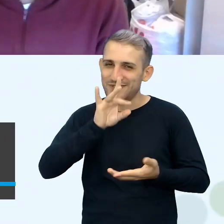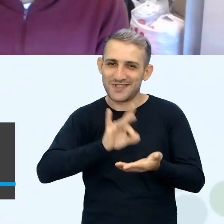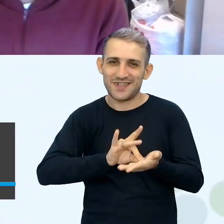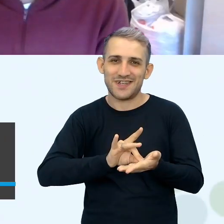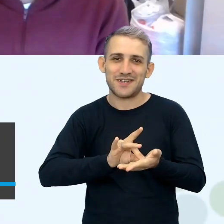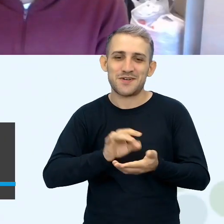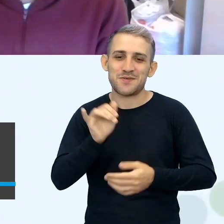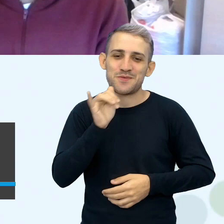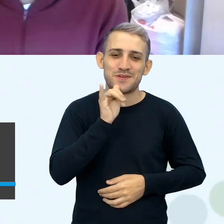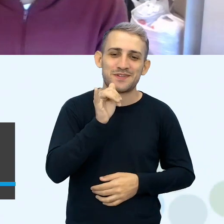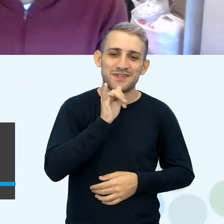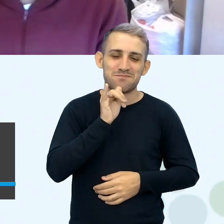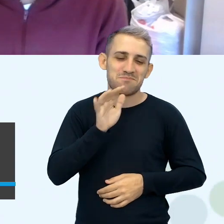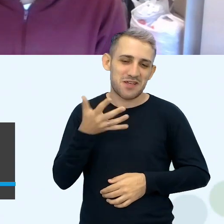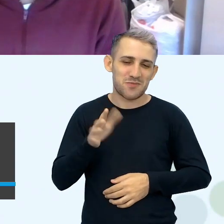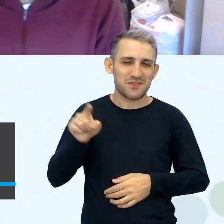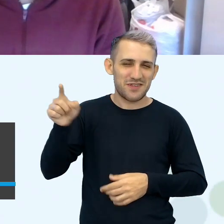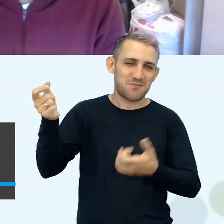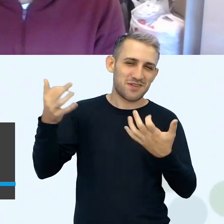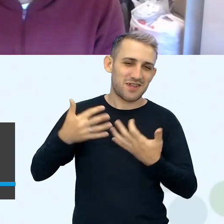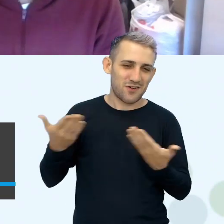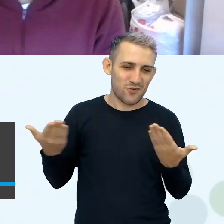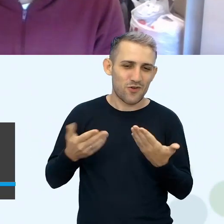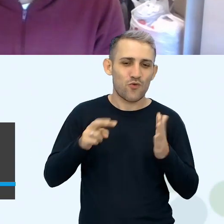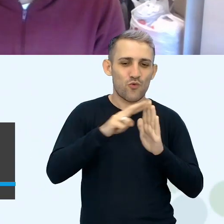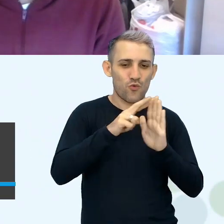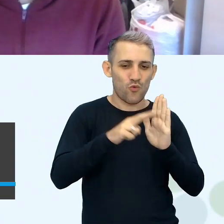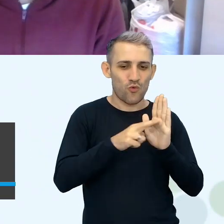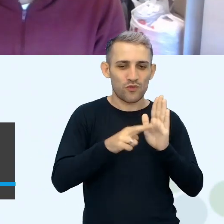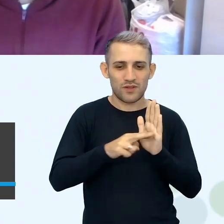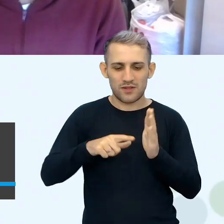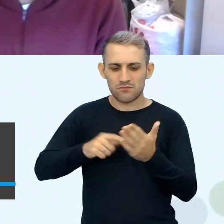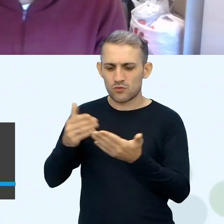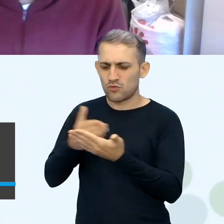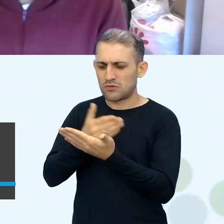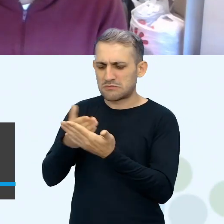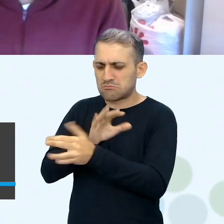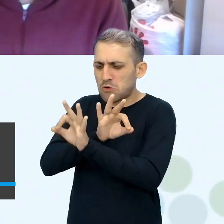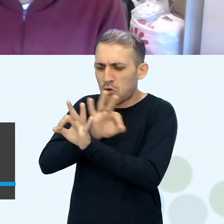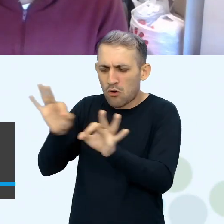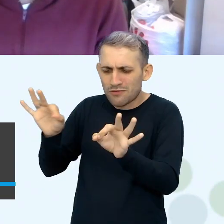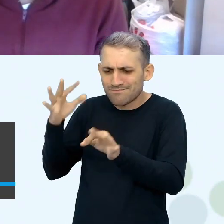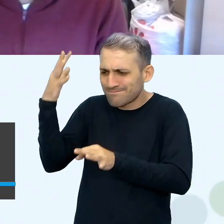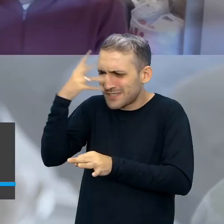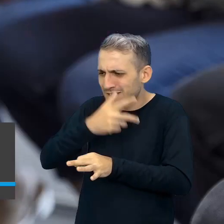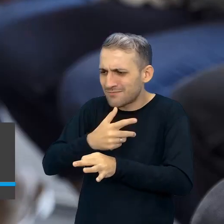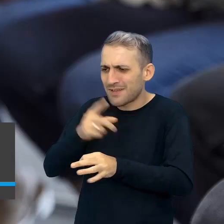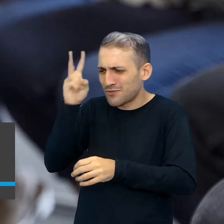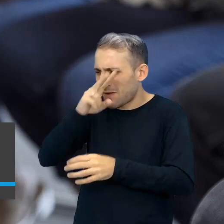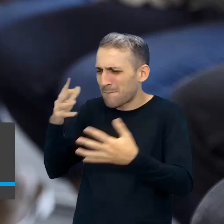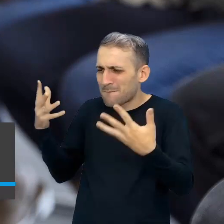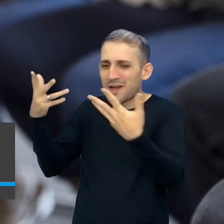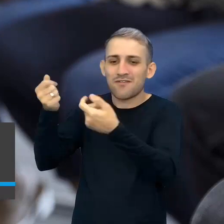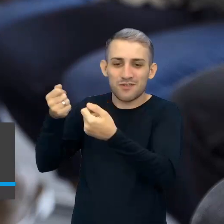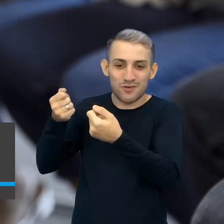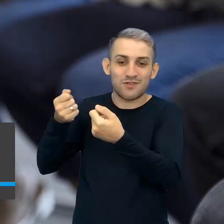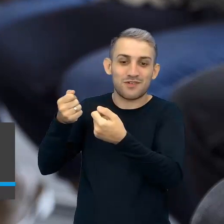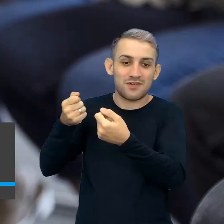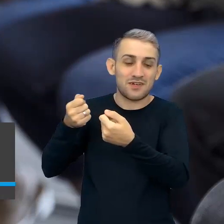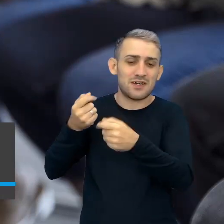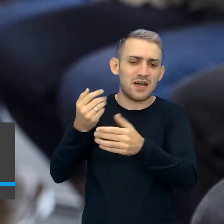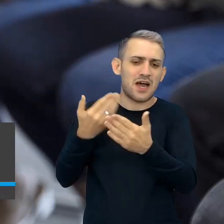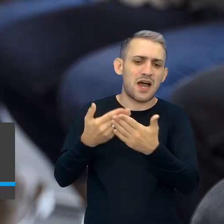Você é mais ou menos o Exatamente. que você está falando. Então o roteirista ele pega ali o livro, ótimo, o livro é lindo, acabou a história. Até teve uma na